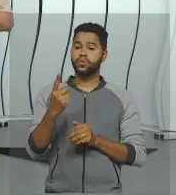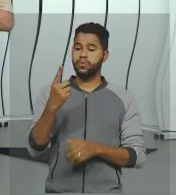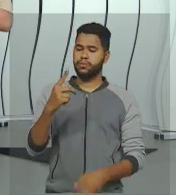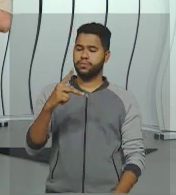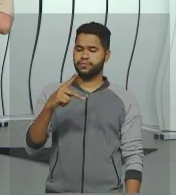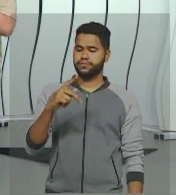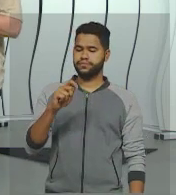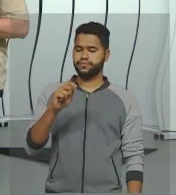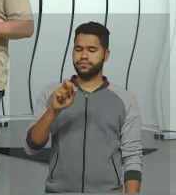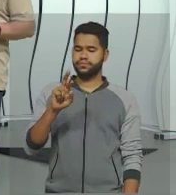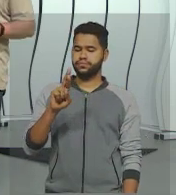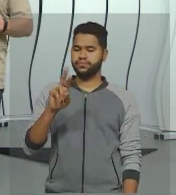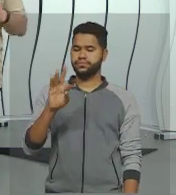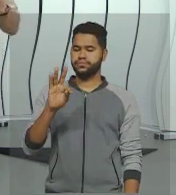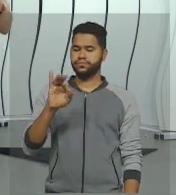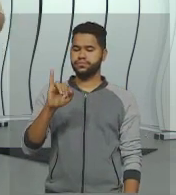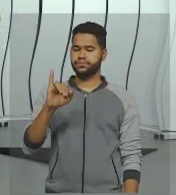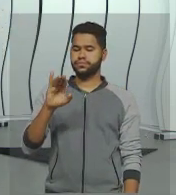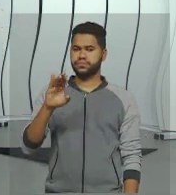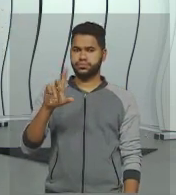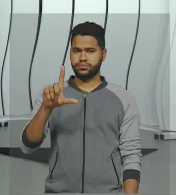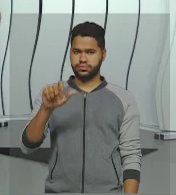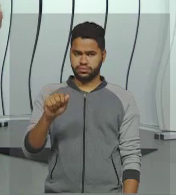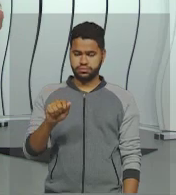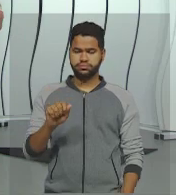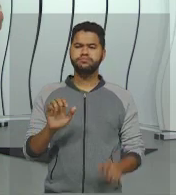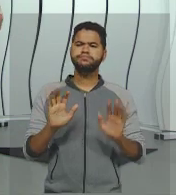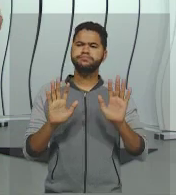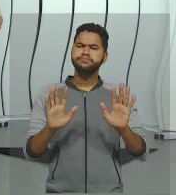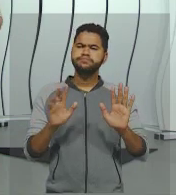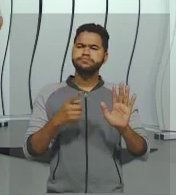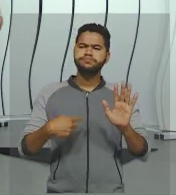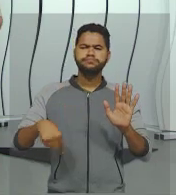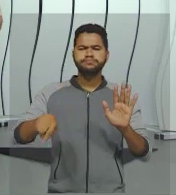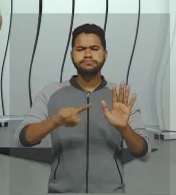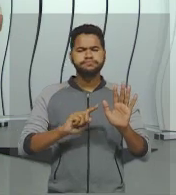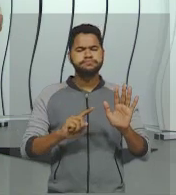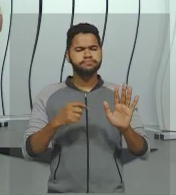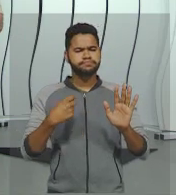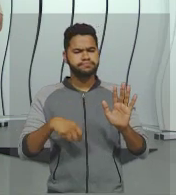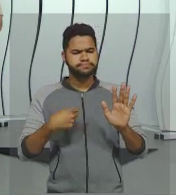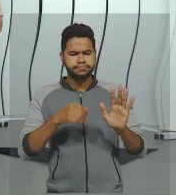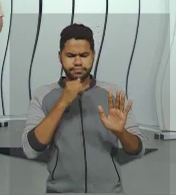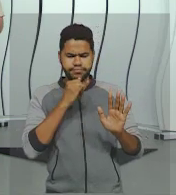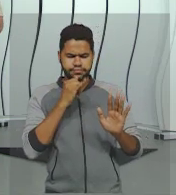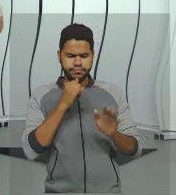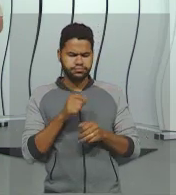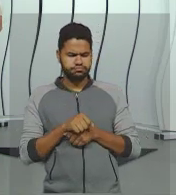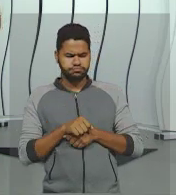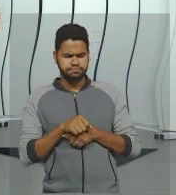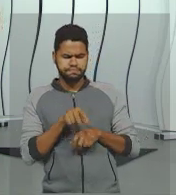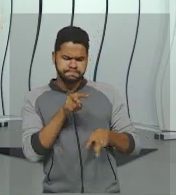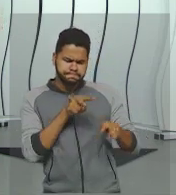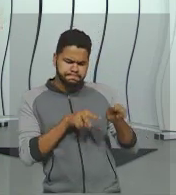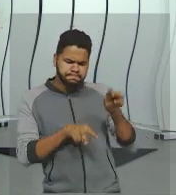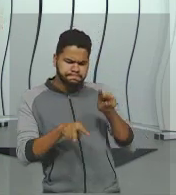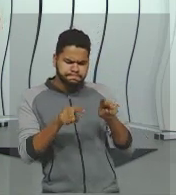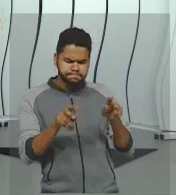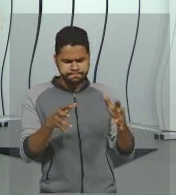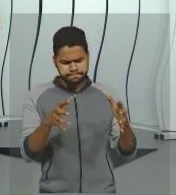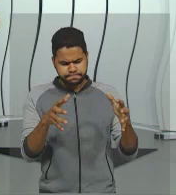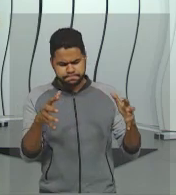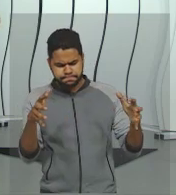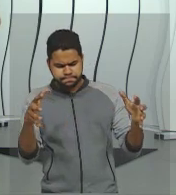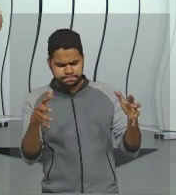partícula. Agora, quando a gente precisa levar em consideração o tamanho